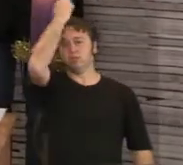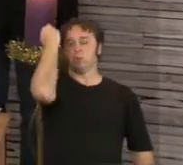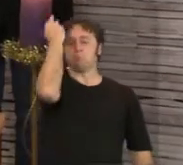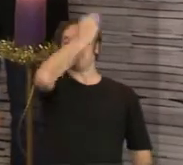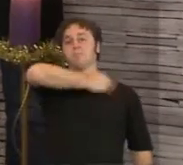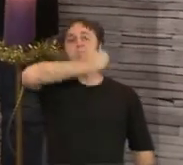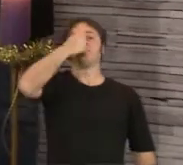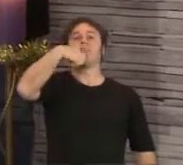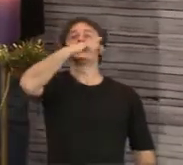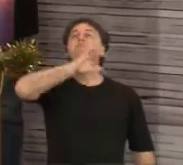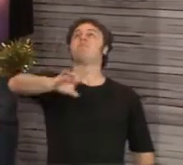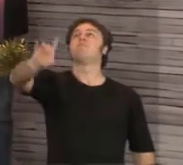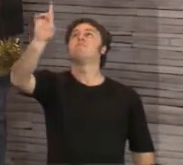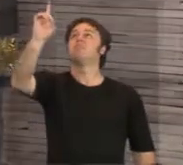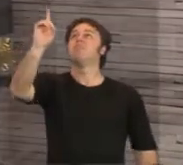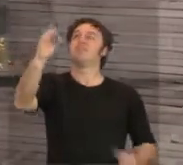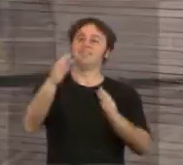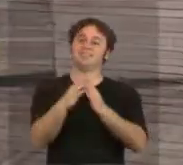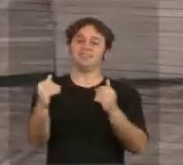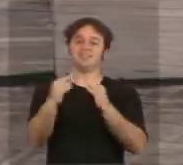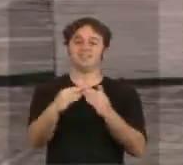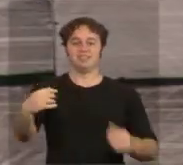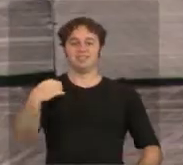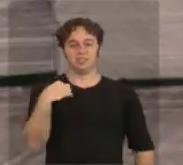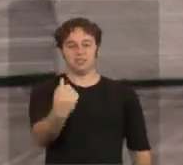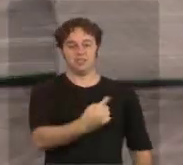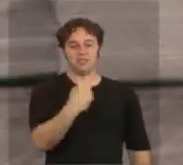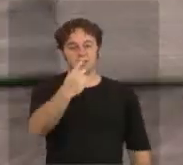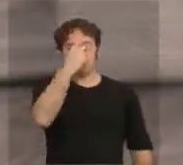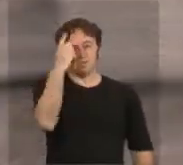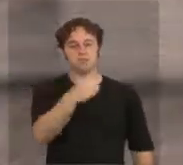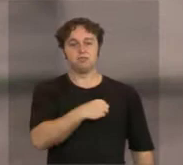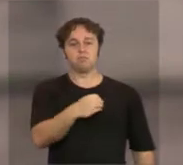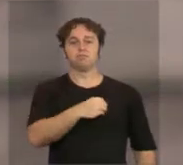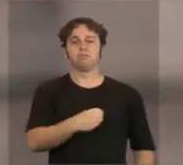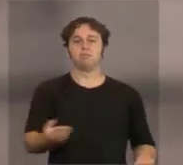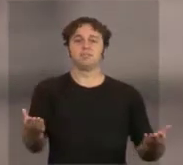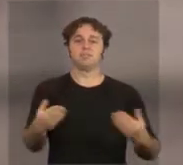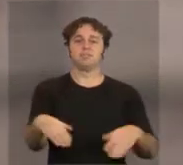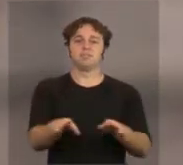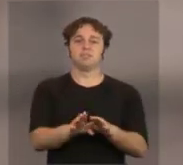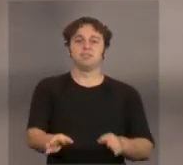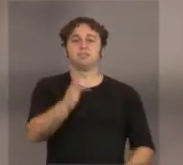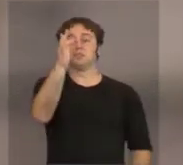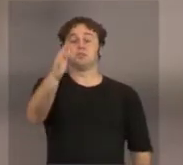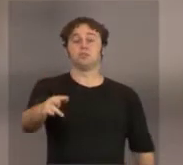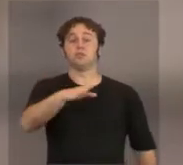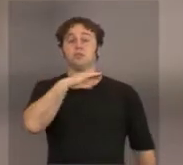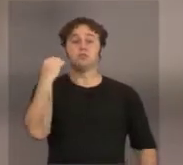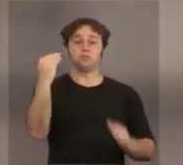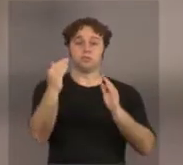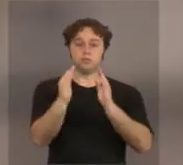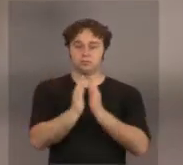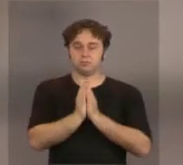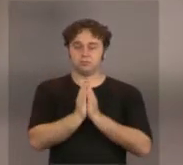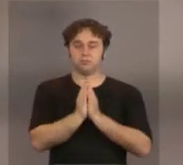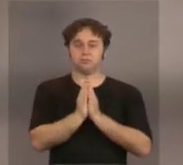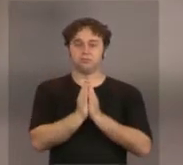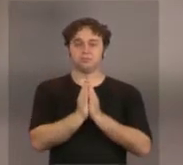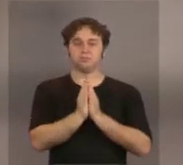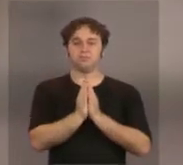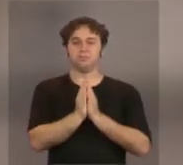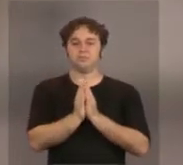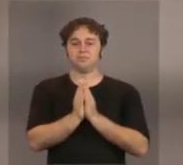vosso ventre, Jesus. Santa Maria, Mãe de Deus, rogai por nós, pecadores, agora e na hora de